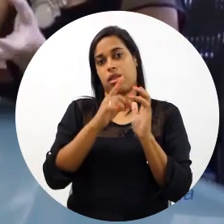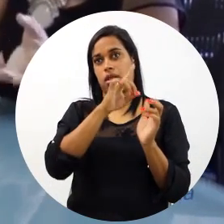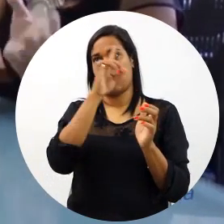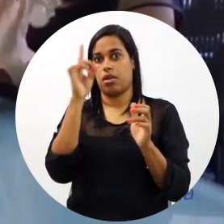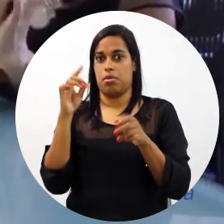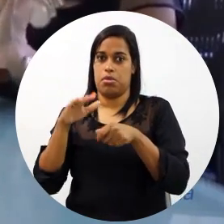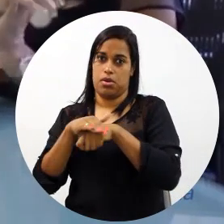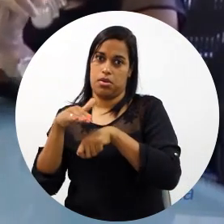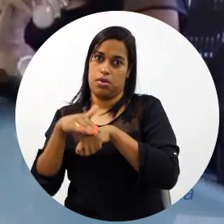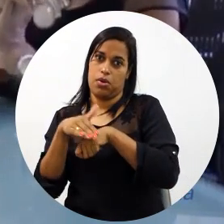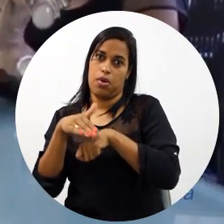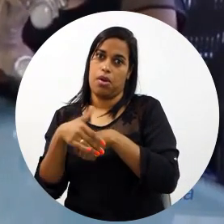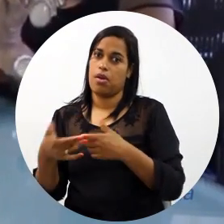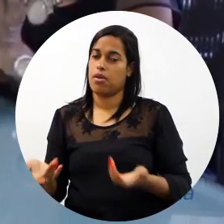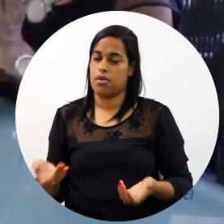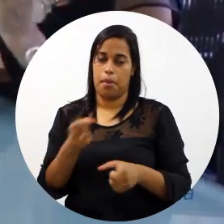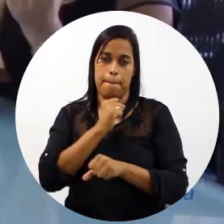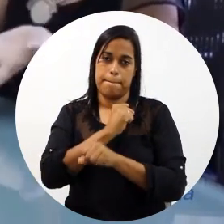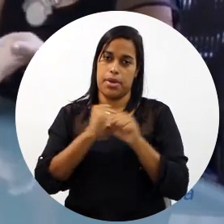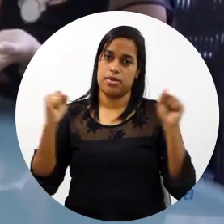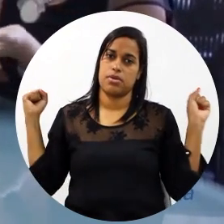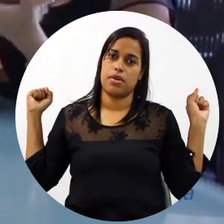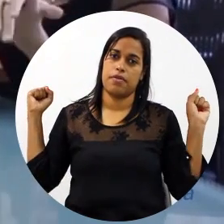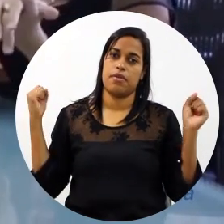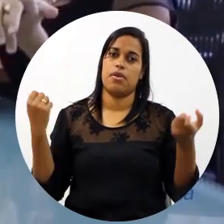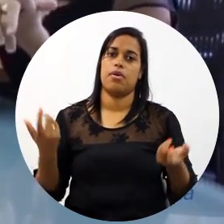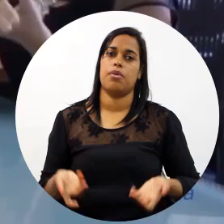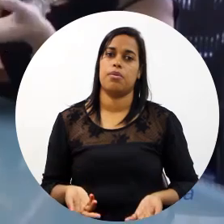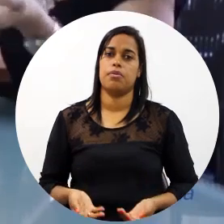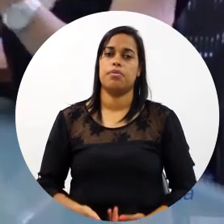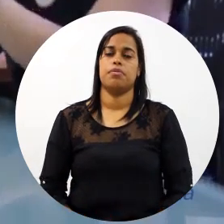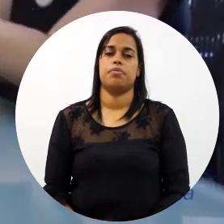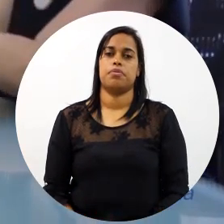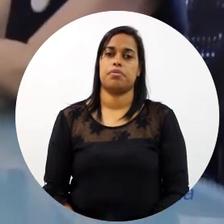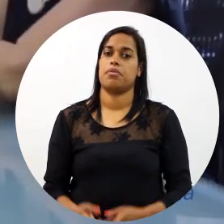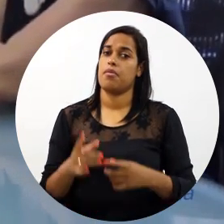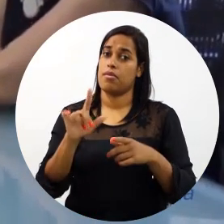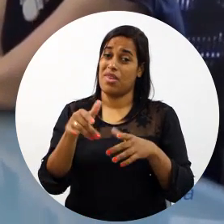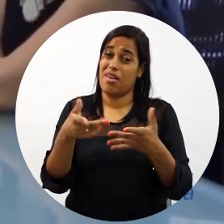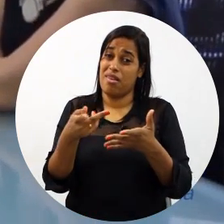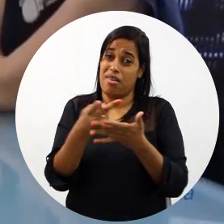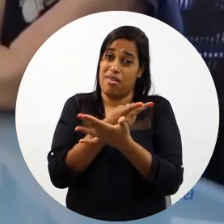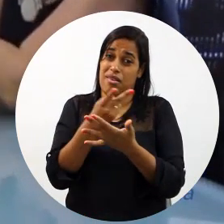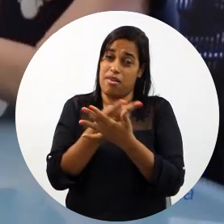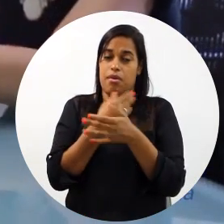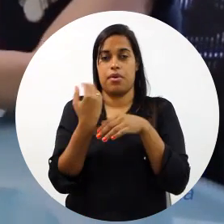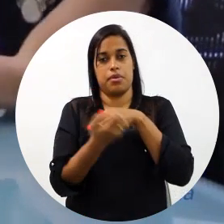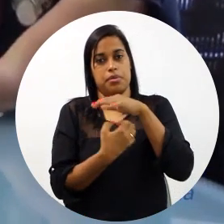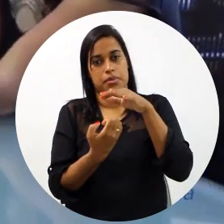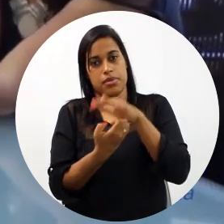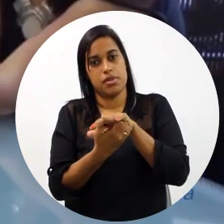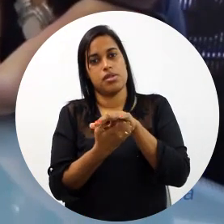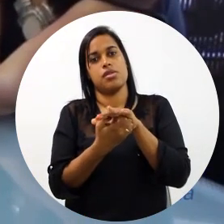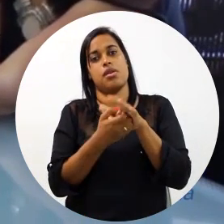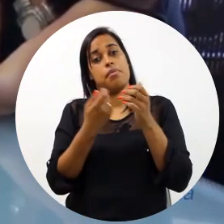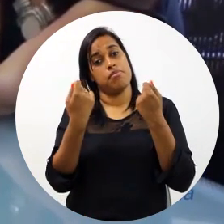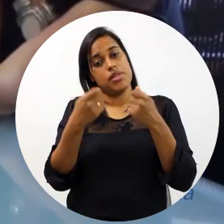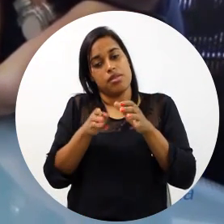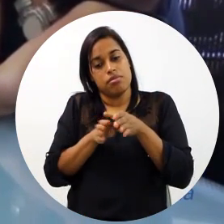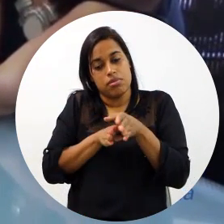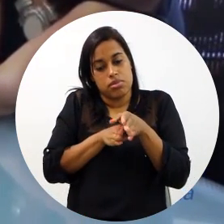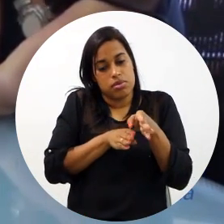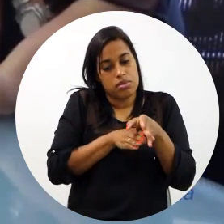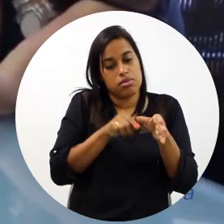noite. Perda auditiva não se dá de dia para a noite. Então, possivelmente também falhou do ponto de vista da empresa de ter dado um acompanhamento para